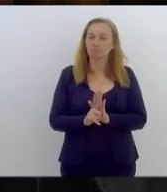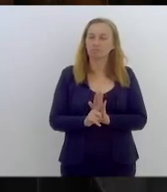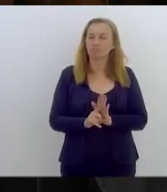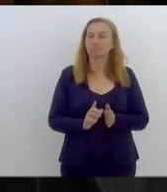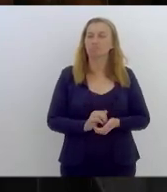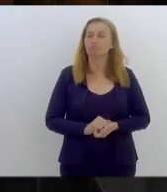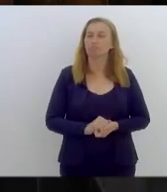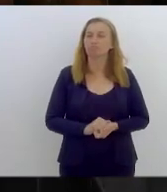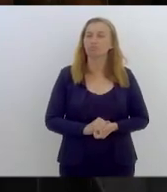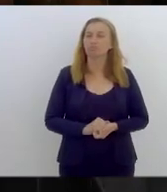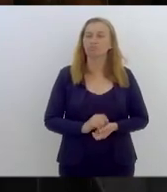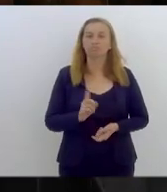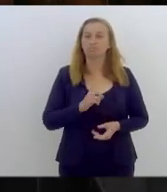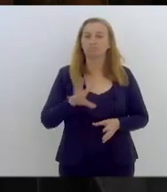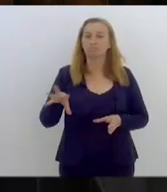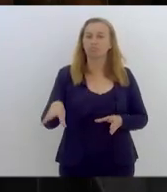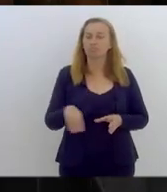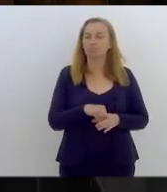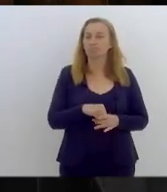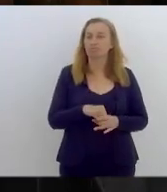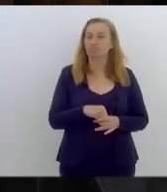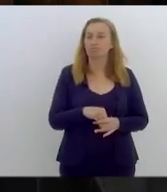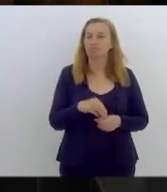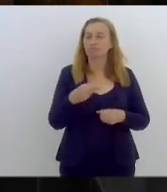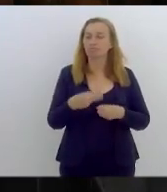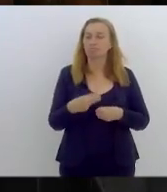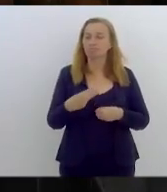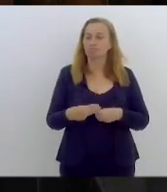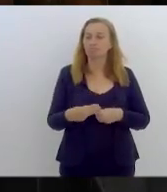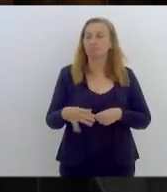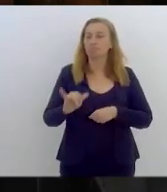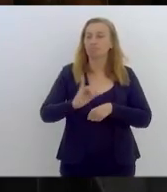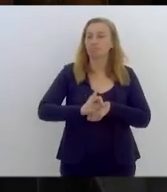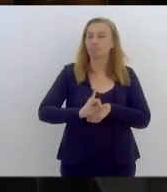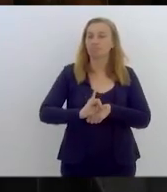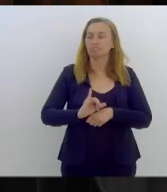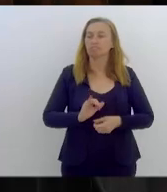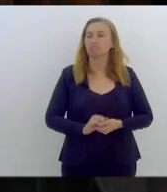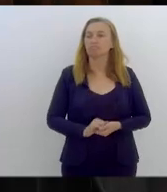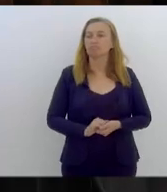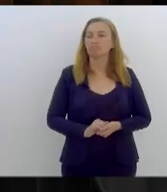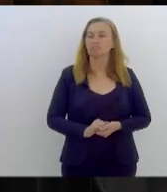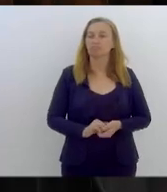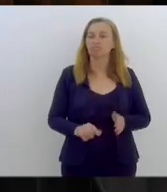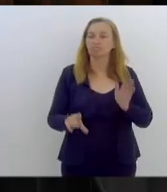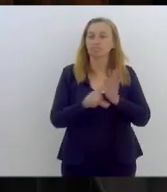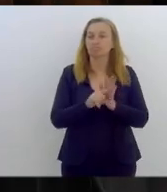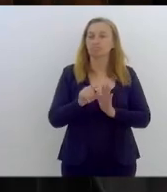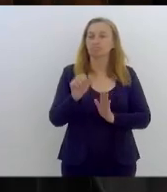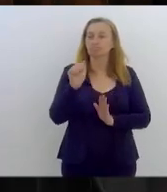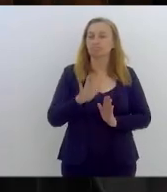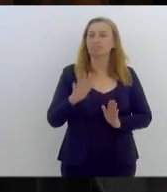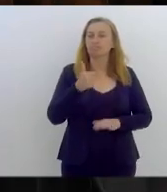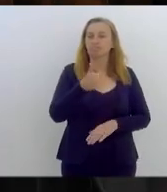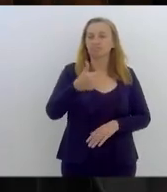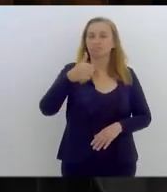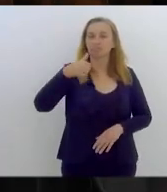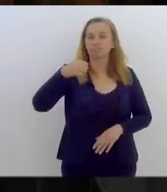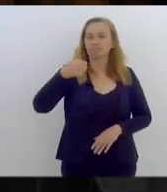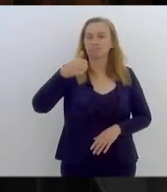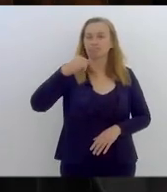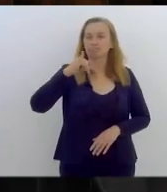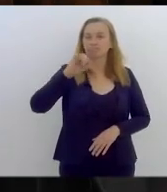porque não incluía o município da capital na lei geral do ICMS